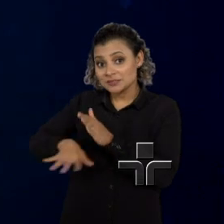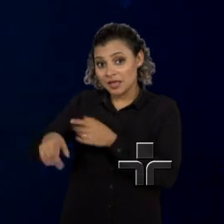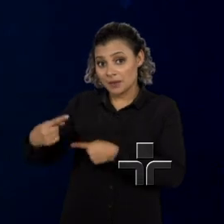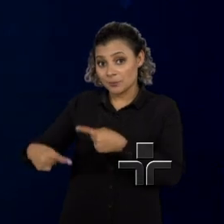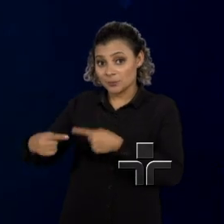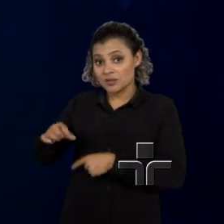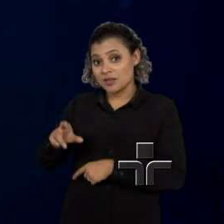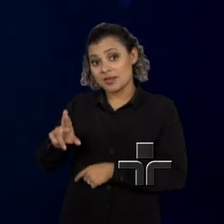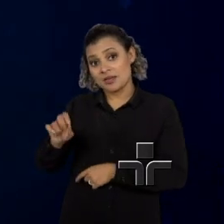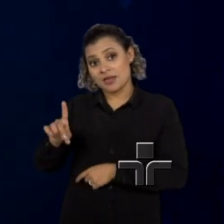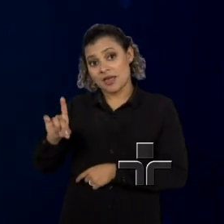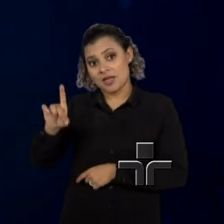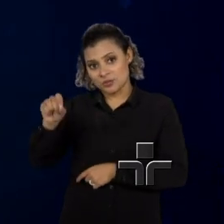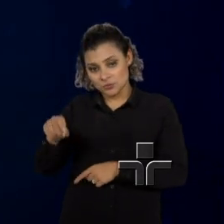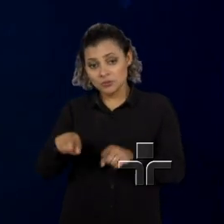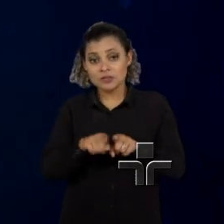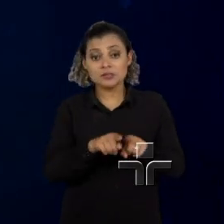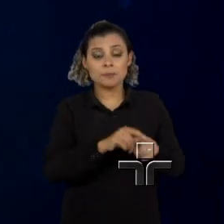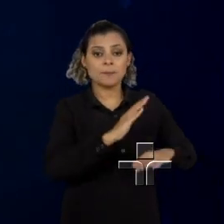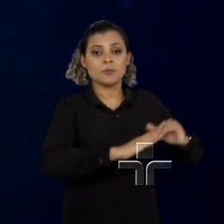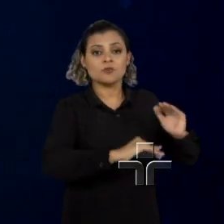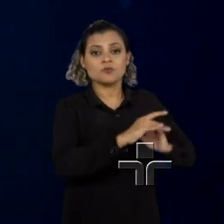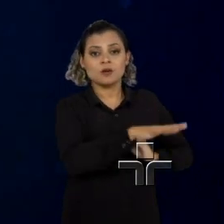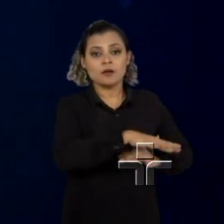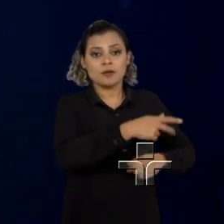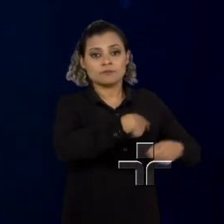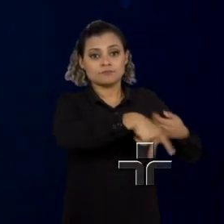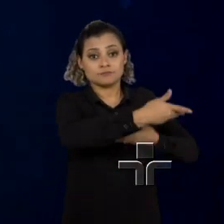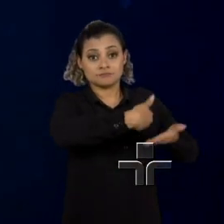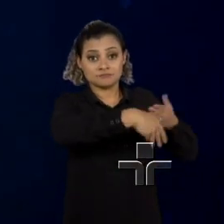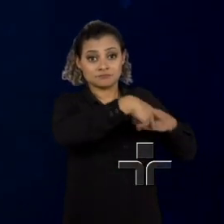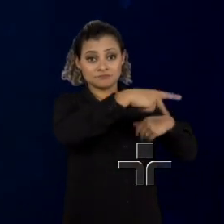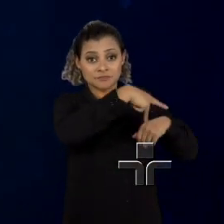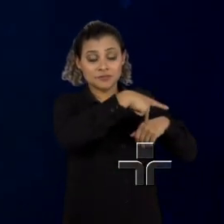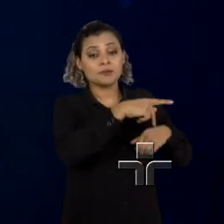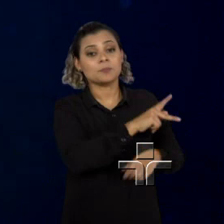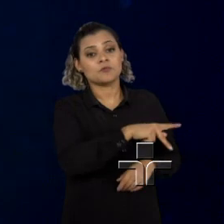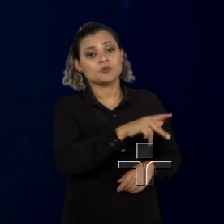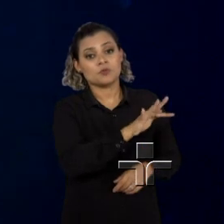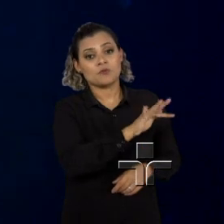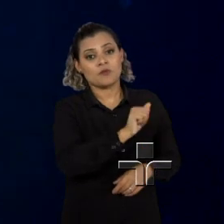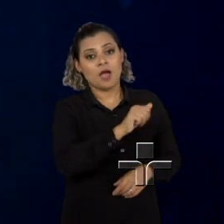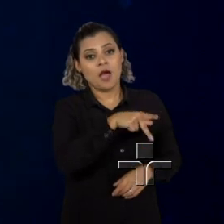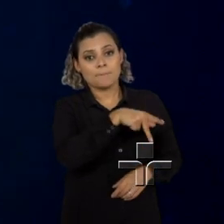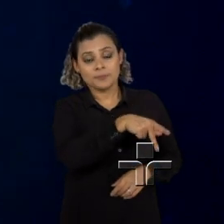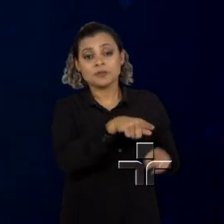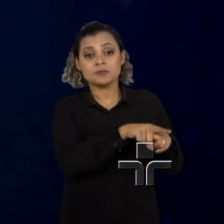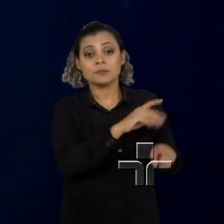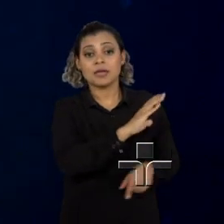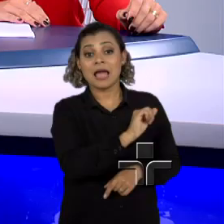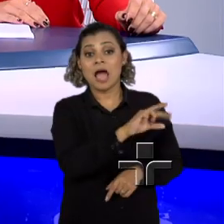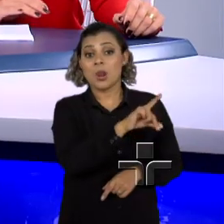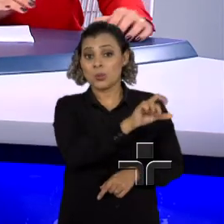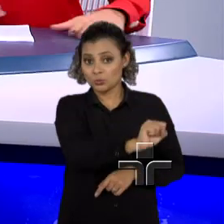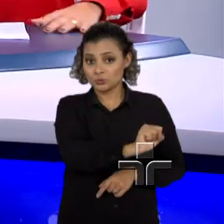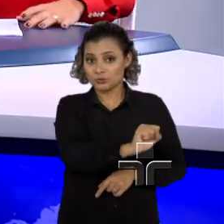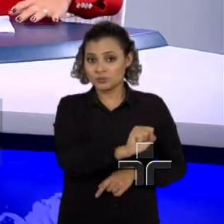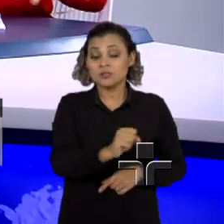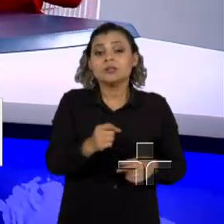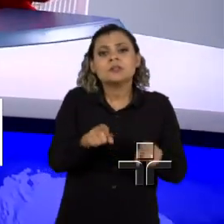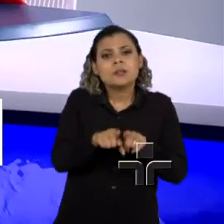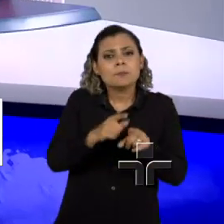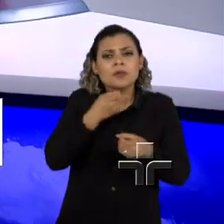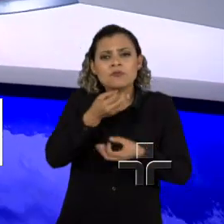política Ricardo Senes e o especialista em relações internacionais e professor da FAAP, Carlos Gustavo Pódio. E